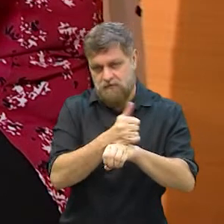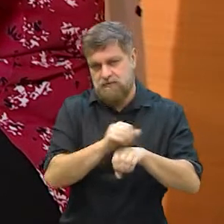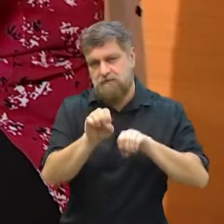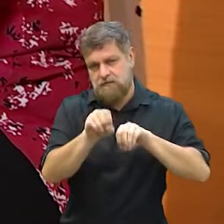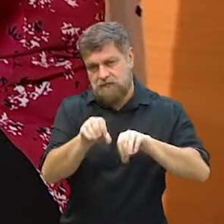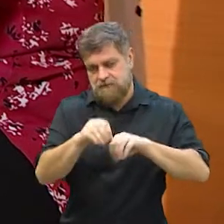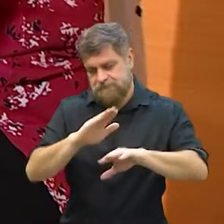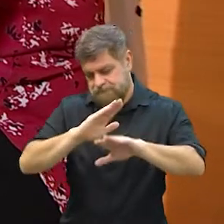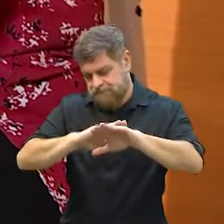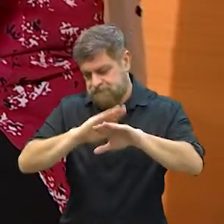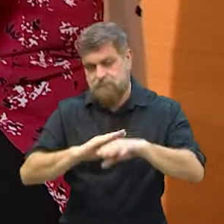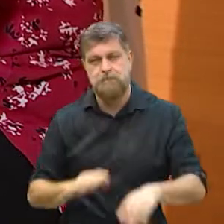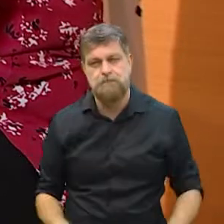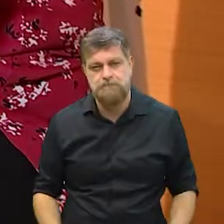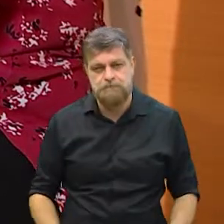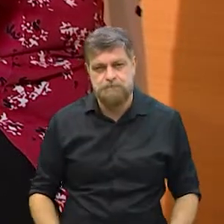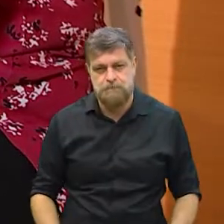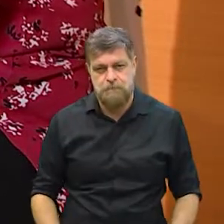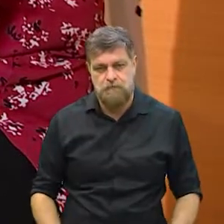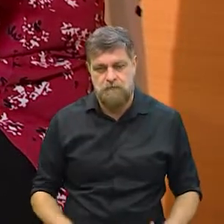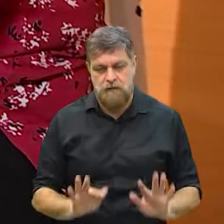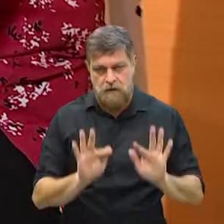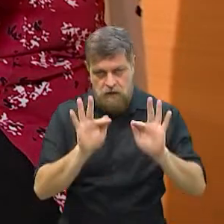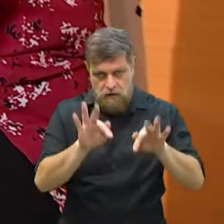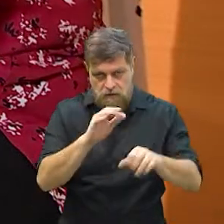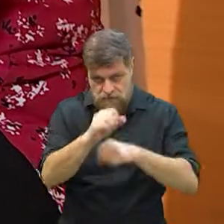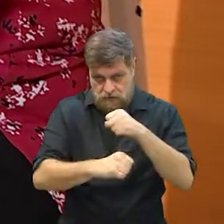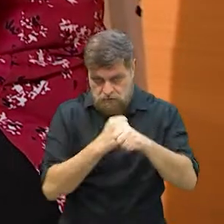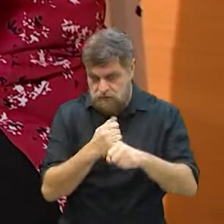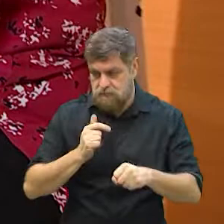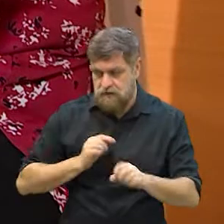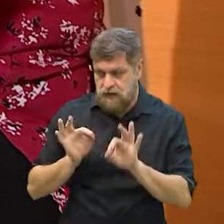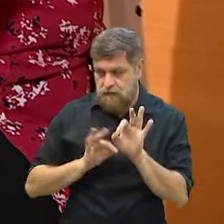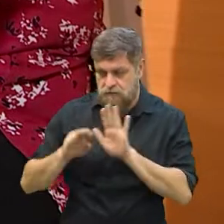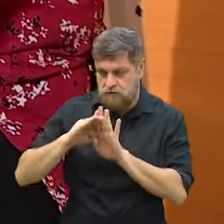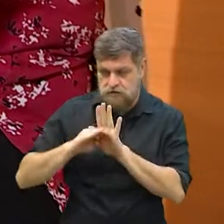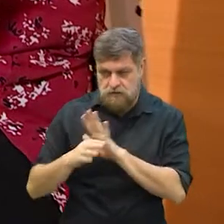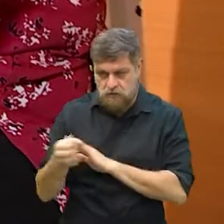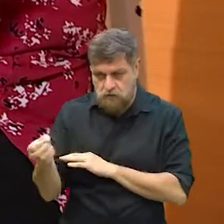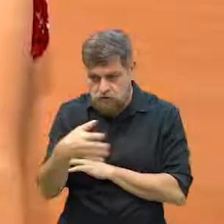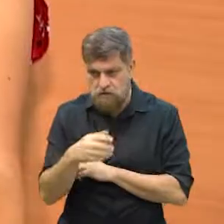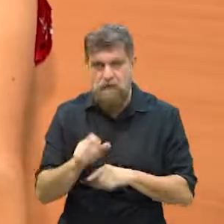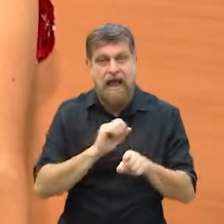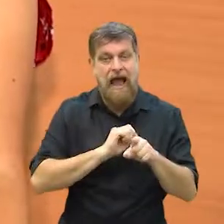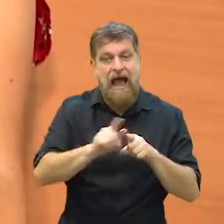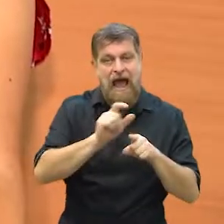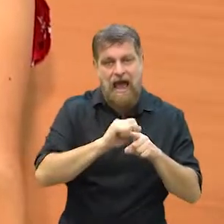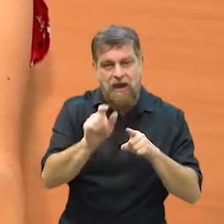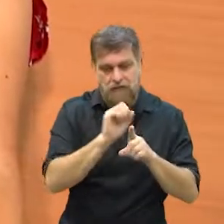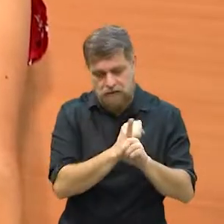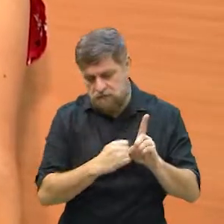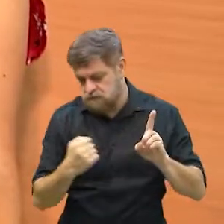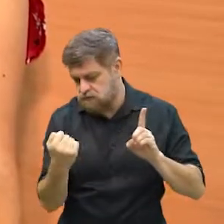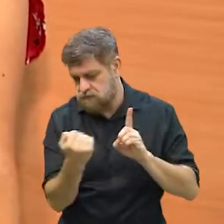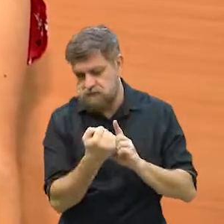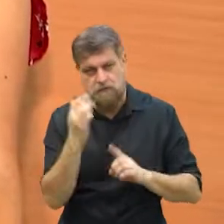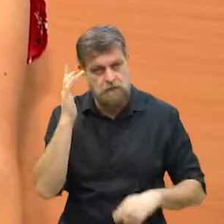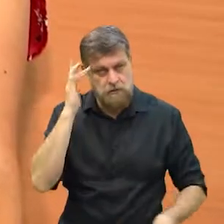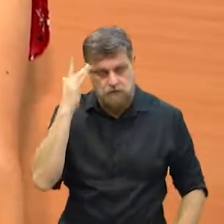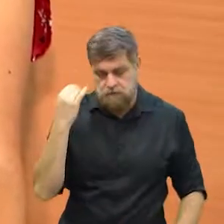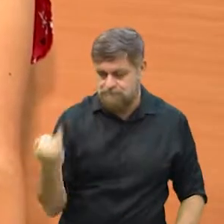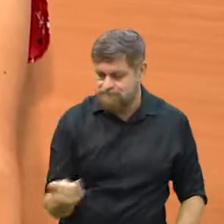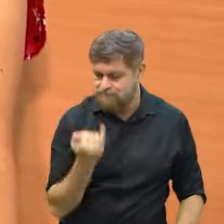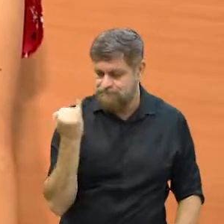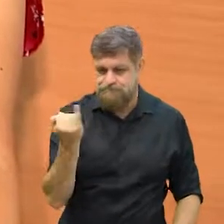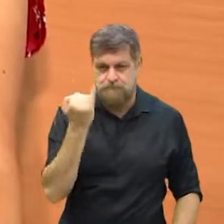tramitação. E até o final do ano vem mais projetos por aí, vereadora? Vem mais projetos. Tem um projeto do aluguel social, que eu acho que essa